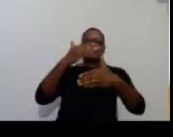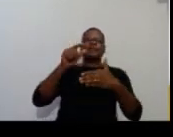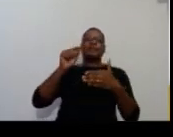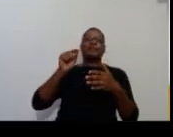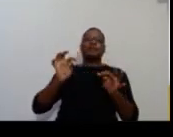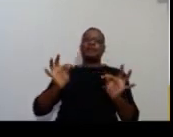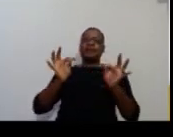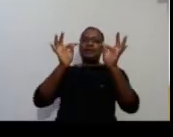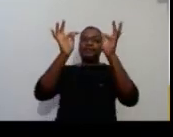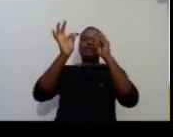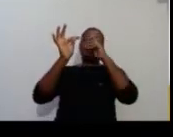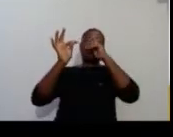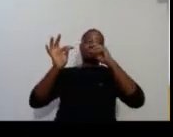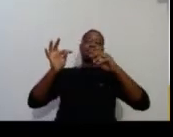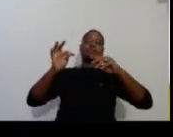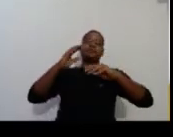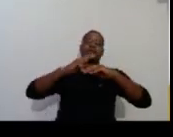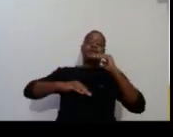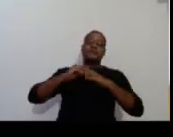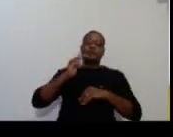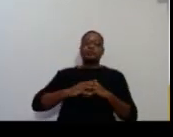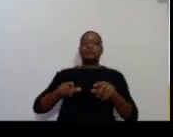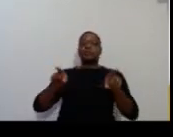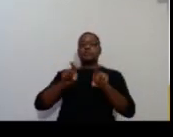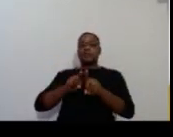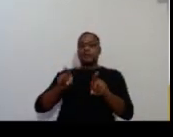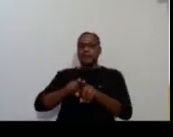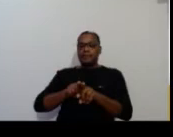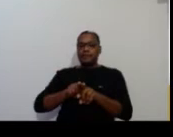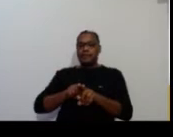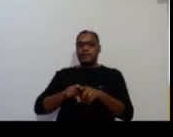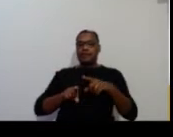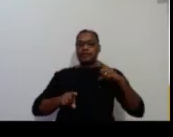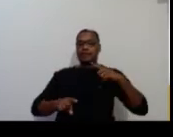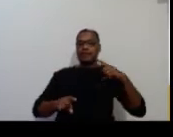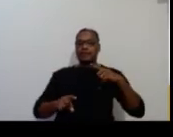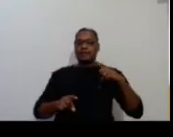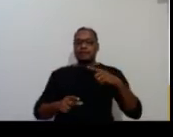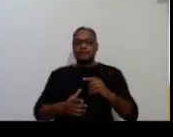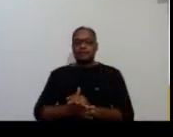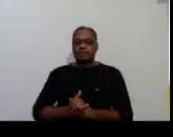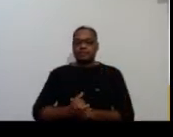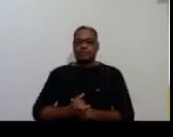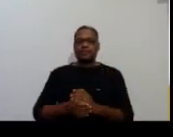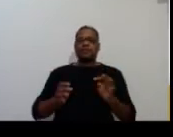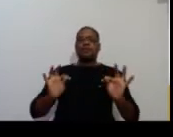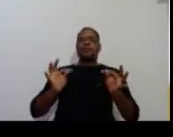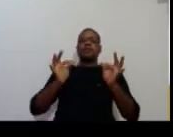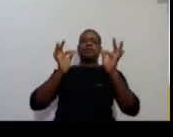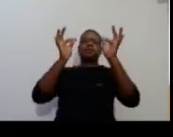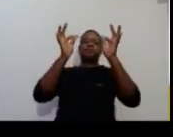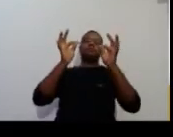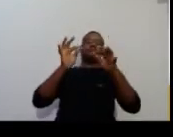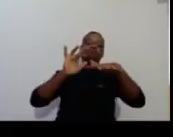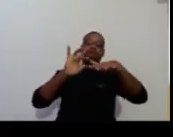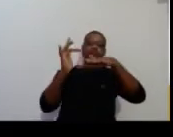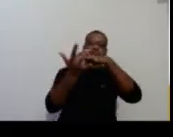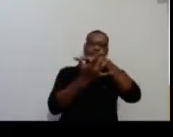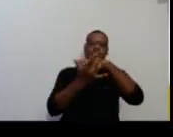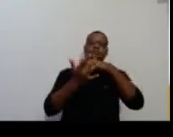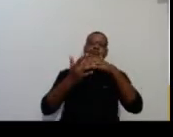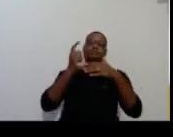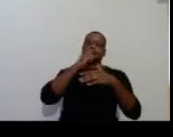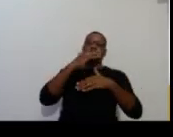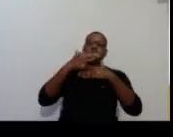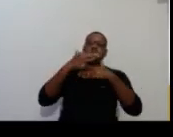de serviço. E também, gente, tem até as tecnologias, até as redes sociais, elas evoluem. Vamos lá, Orkut,